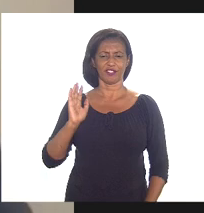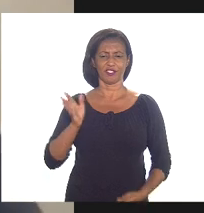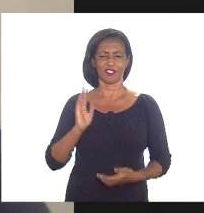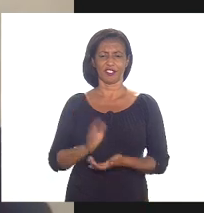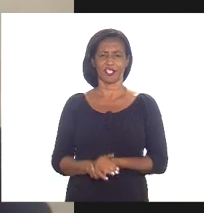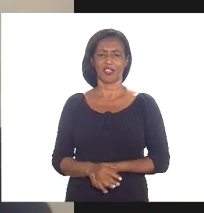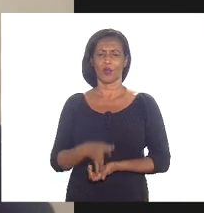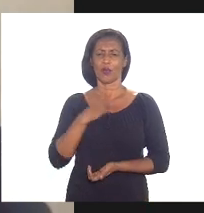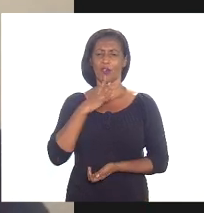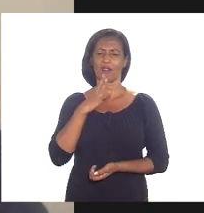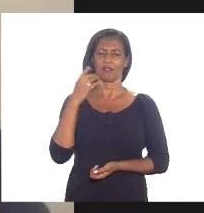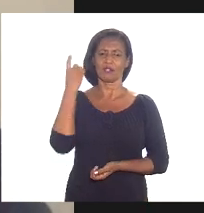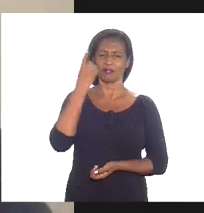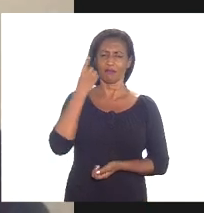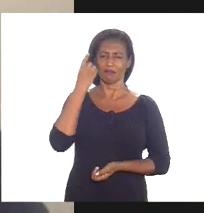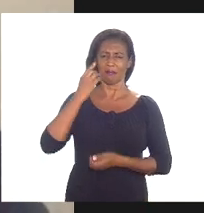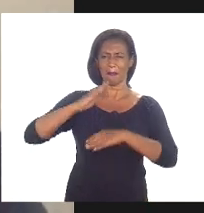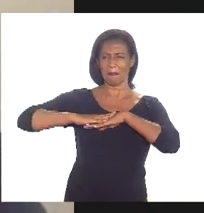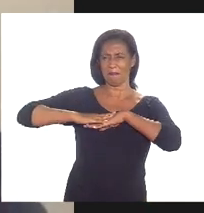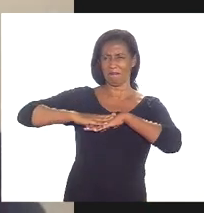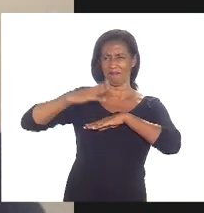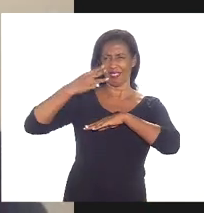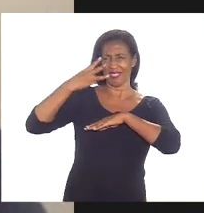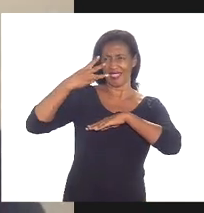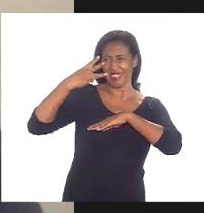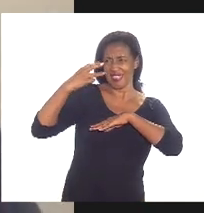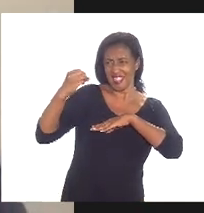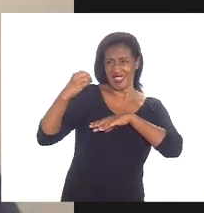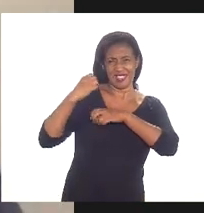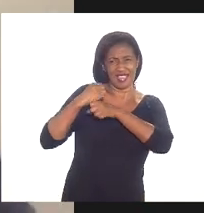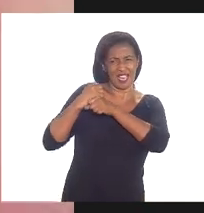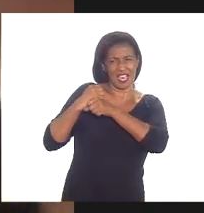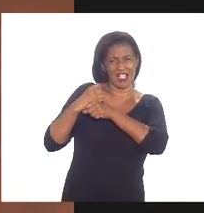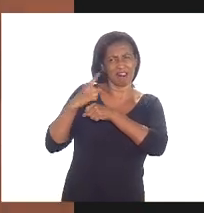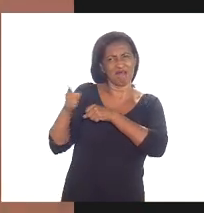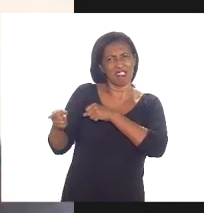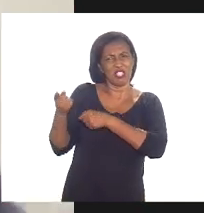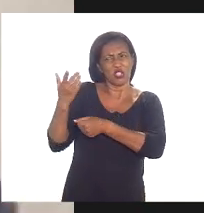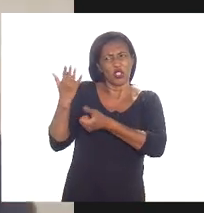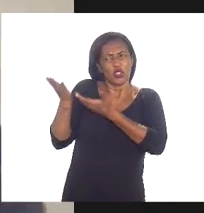deputado há mais de 30 anos, eu ainda era muito jovem. Em